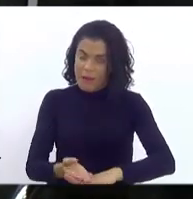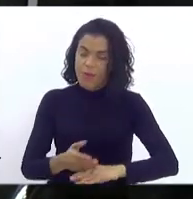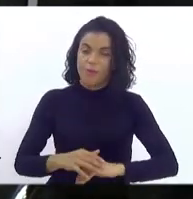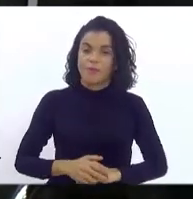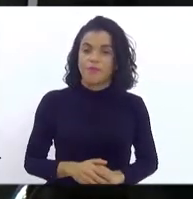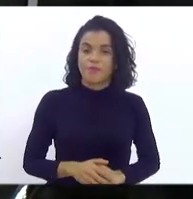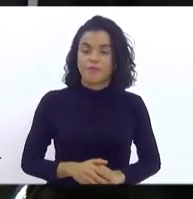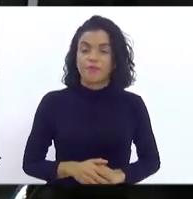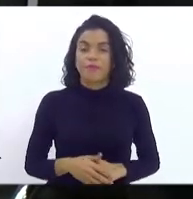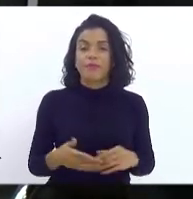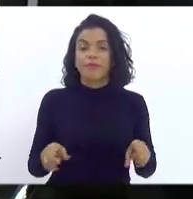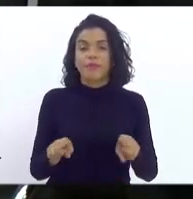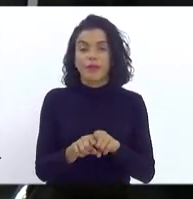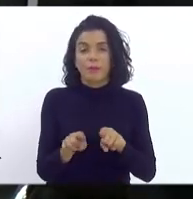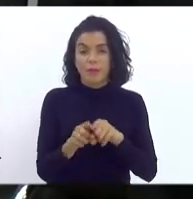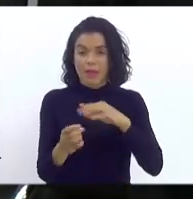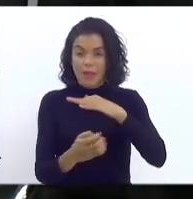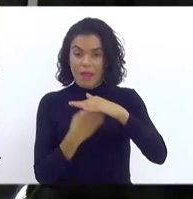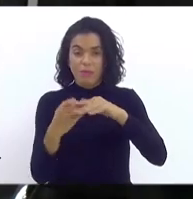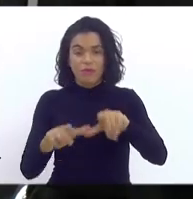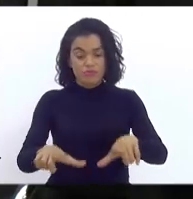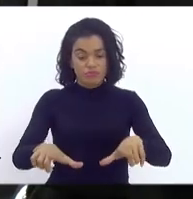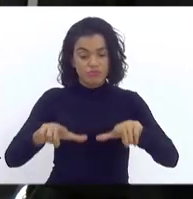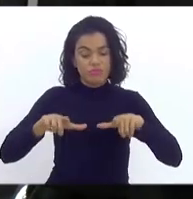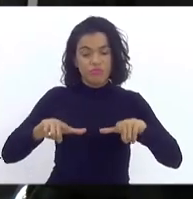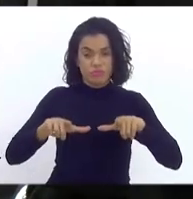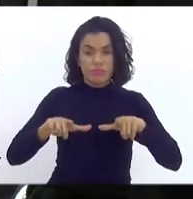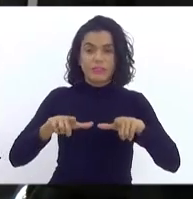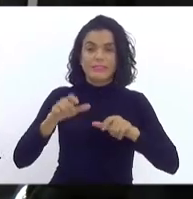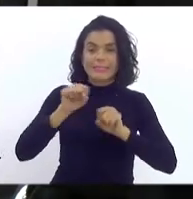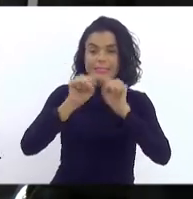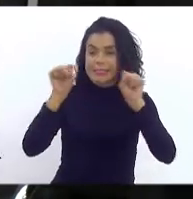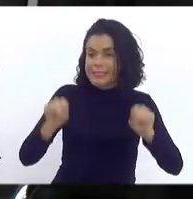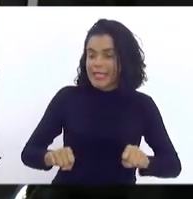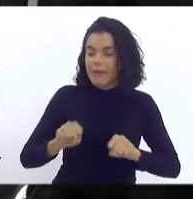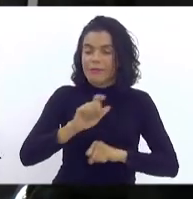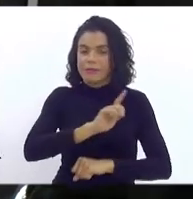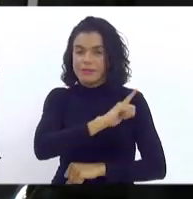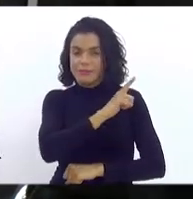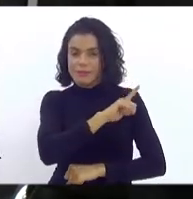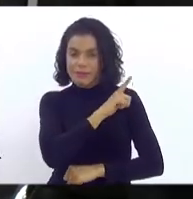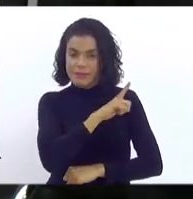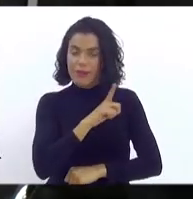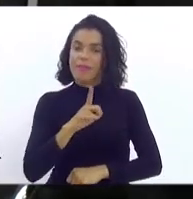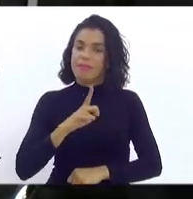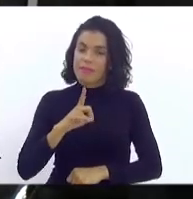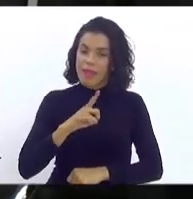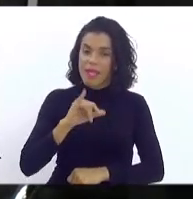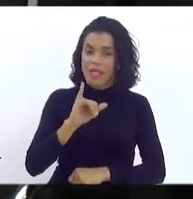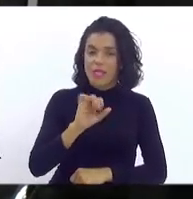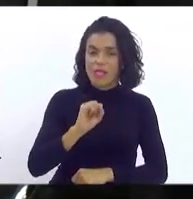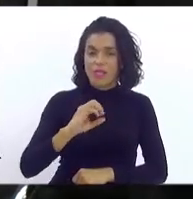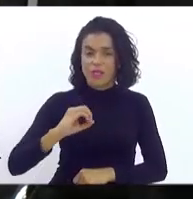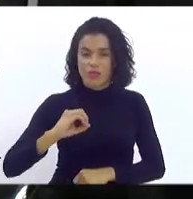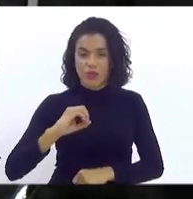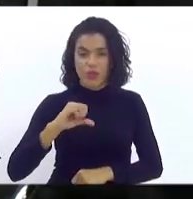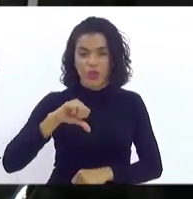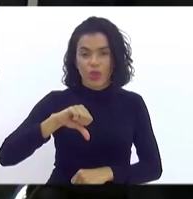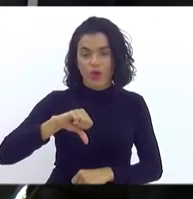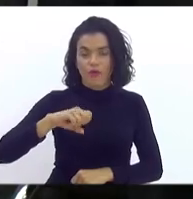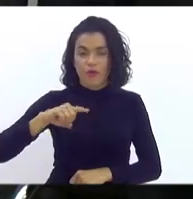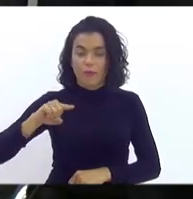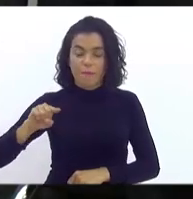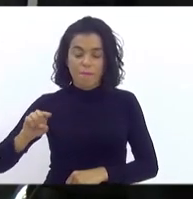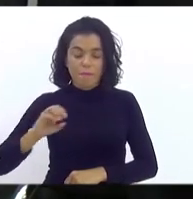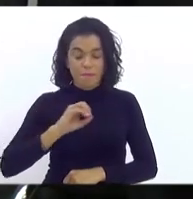rede. Também a empresa é certificada pelo Sistema Integrado de Gestão, ela possui a ISO 9001, a